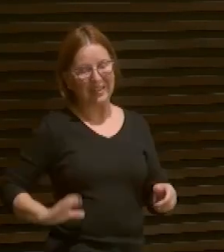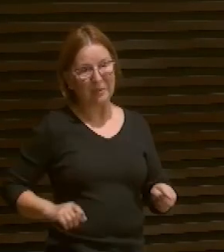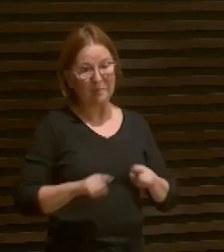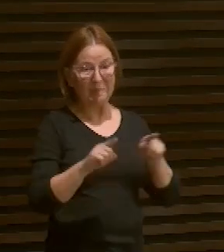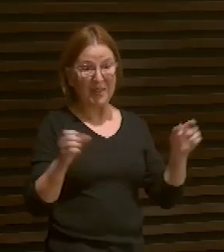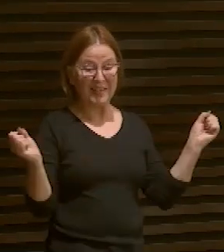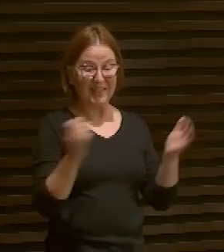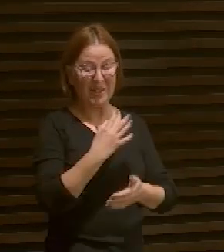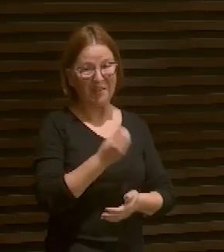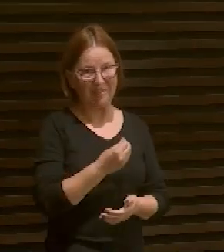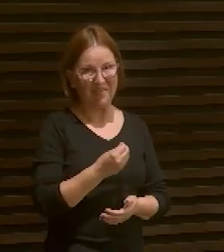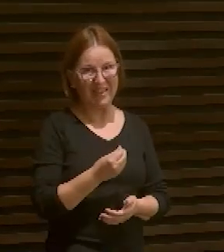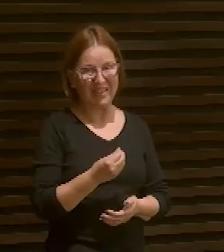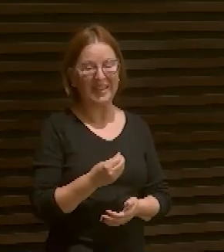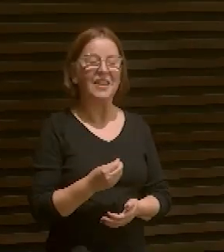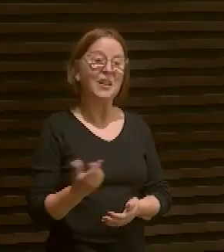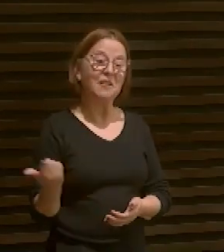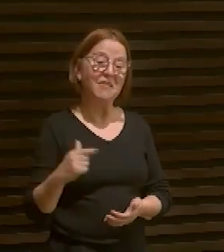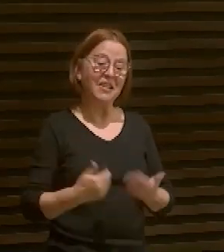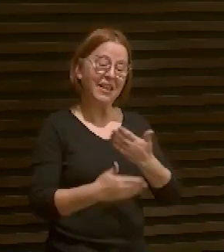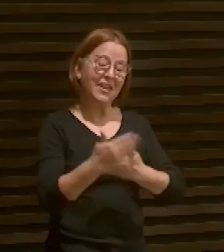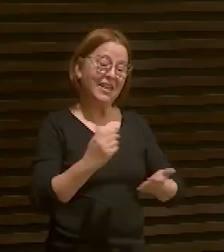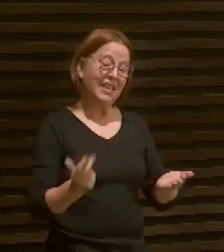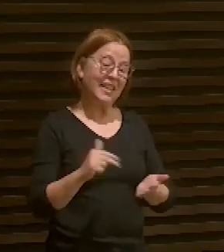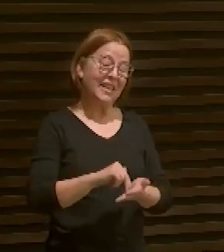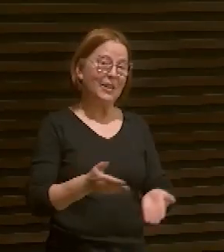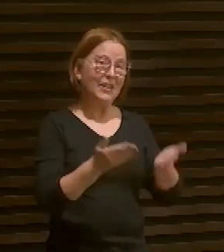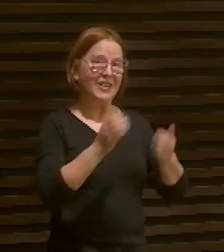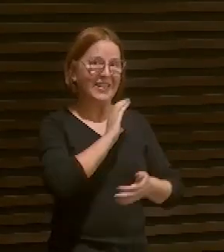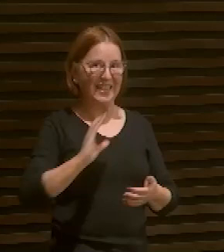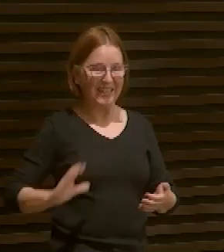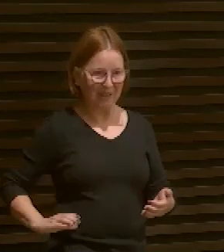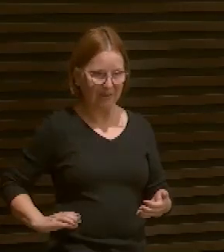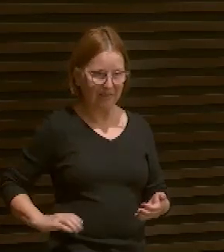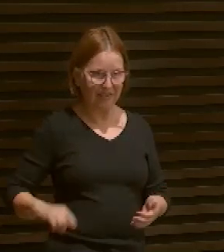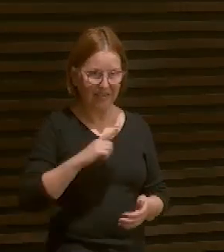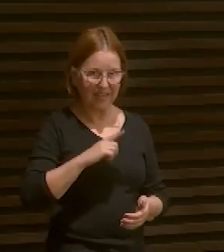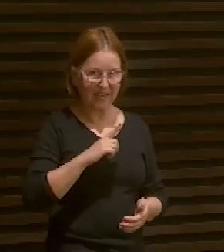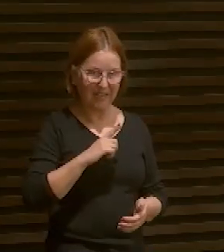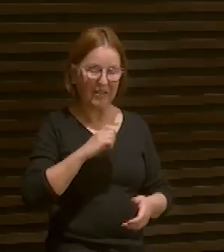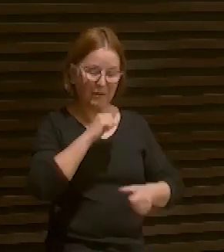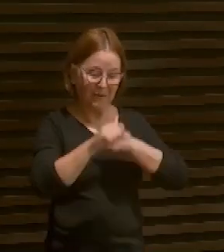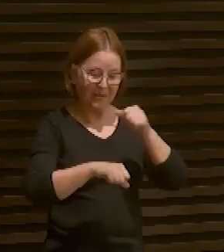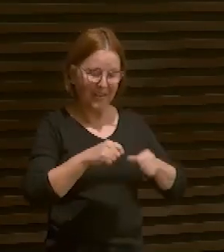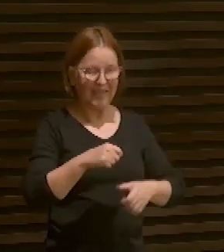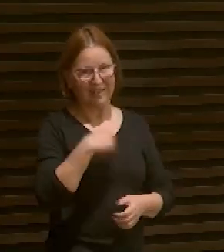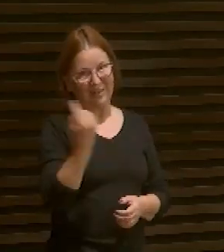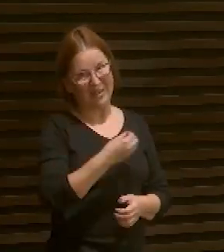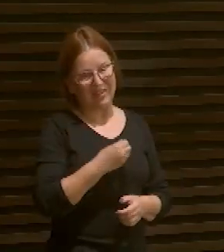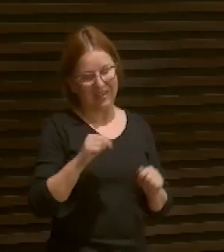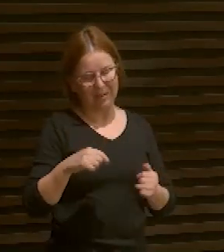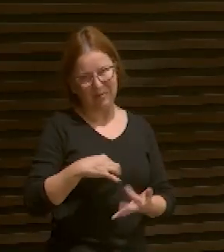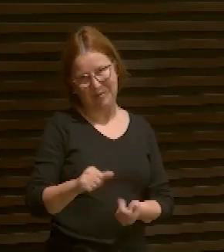na ressurreição. Com a ressurreição de Cristo é que é a mudança na nossa vida aqui neste mundo.